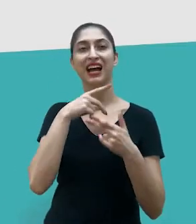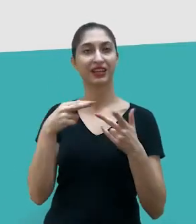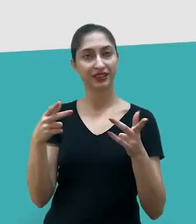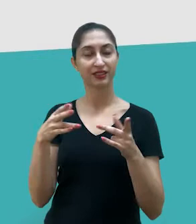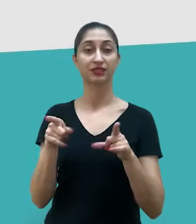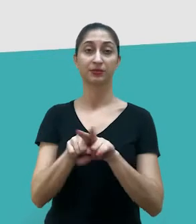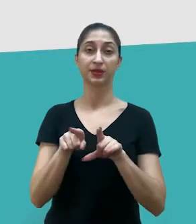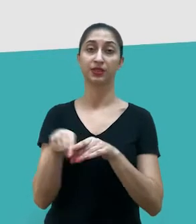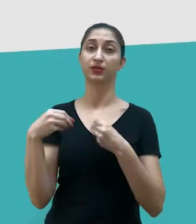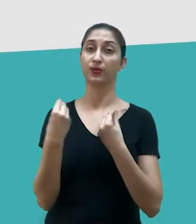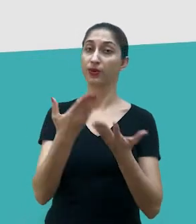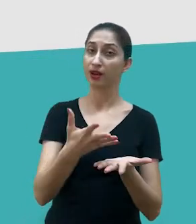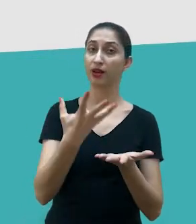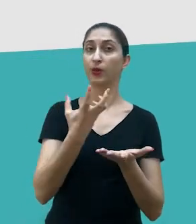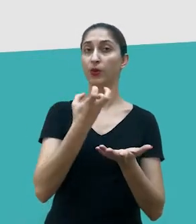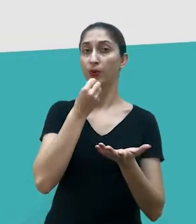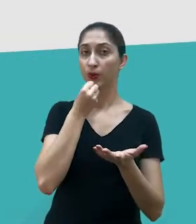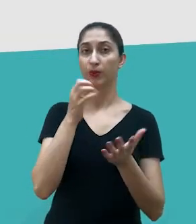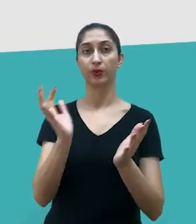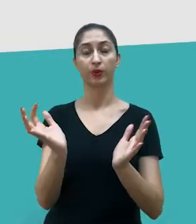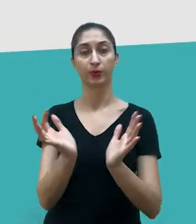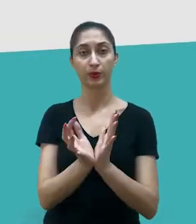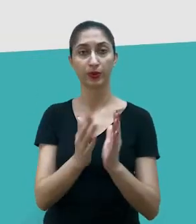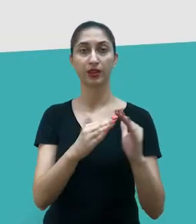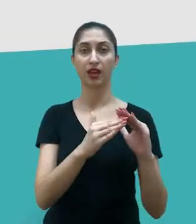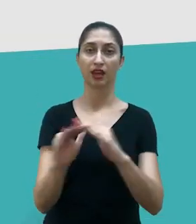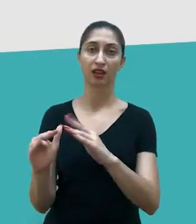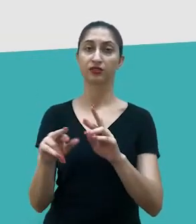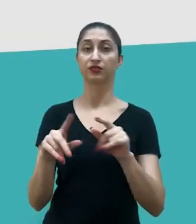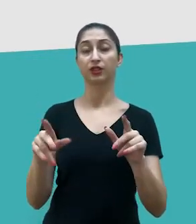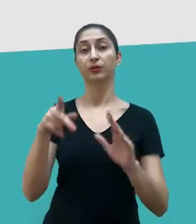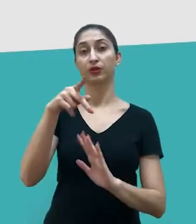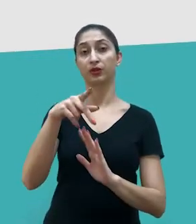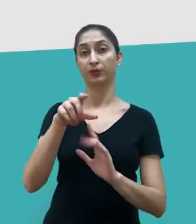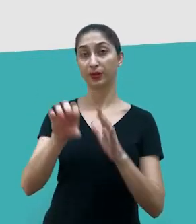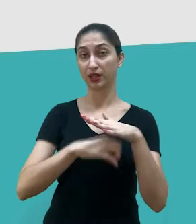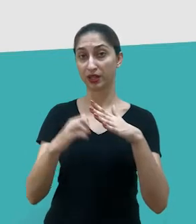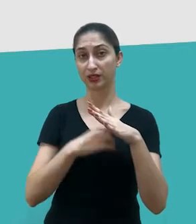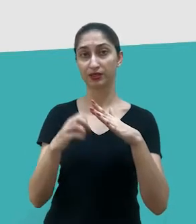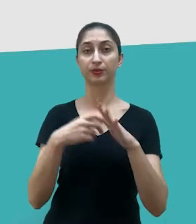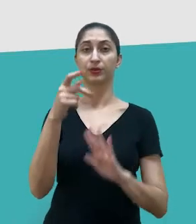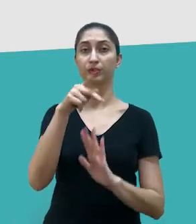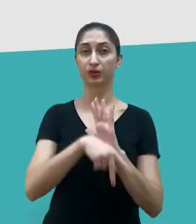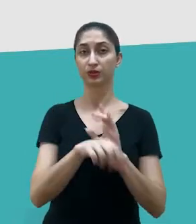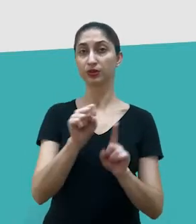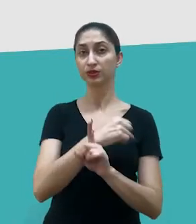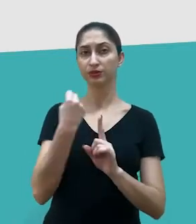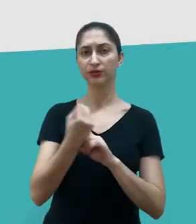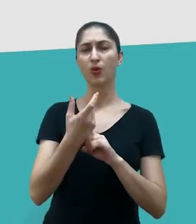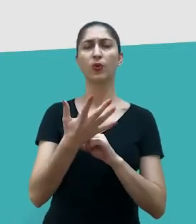doar parte do lucro para a comunidade, de empresas que tenham projetos sociais, que não seja só greenwashing. E o